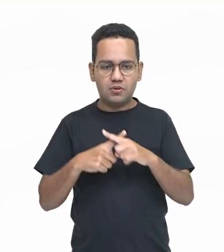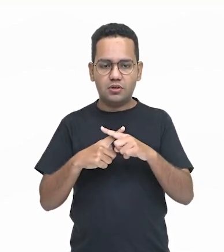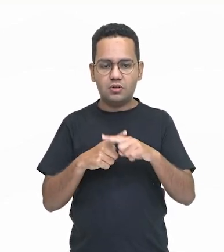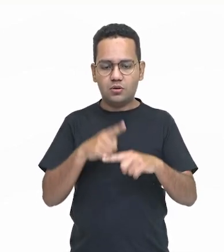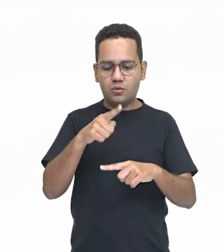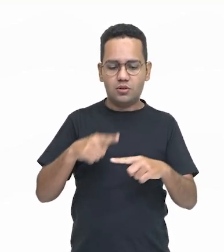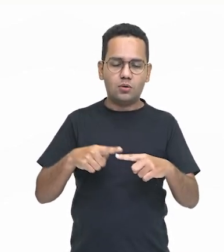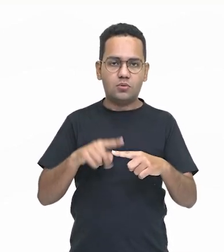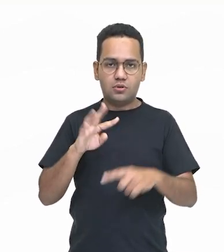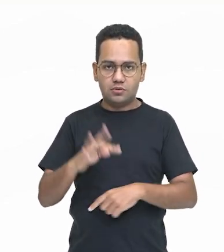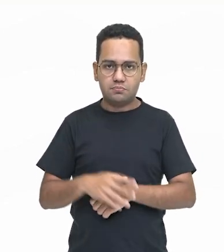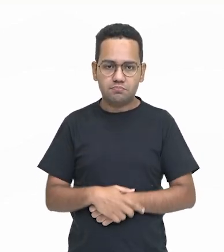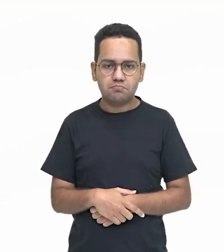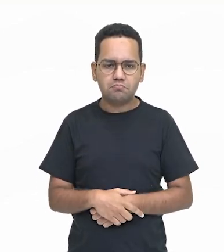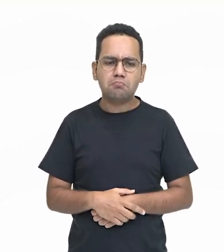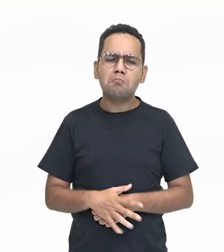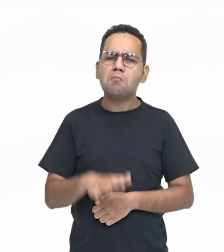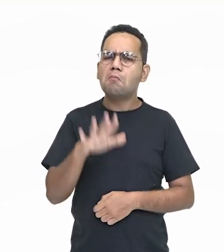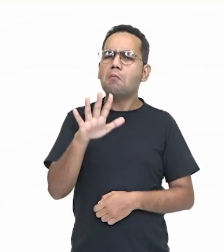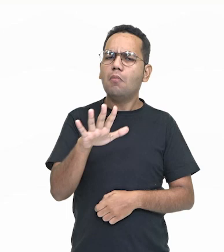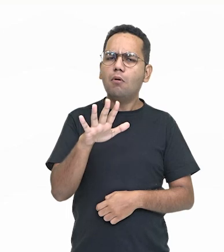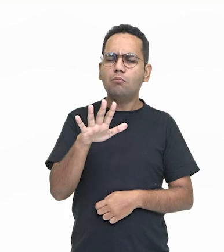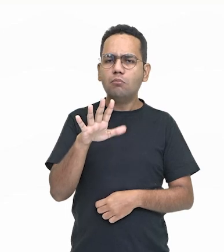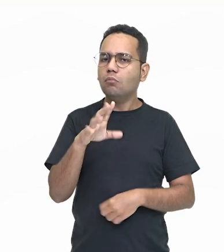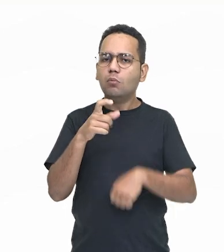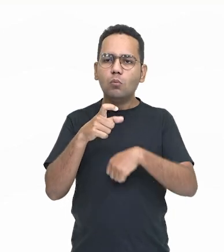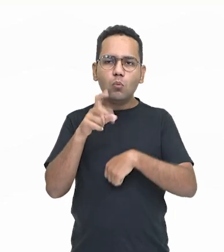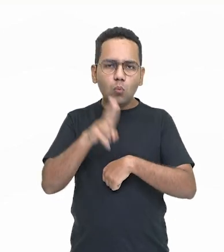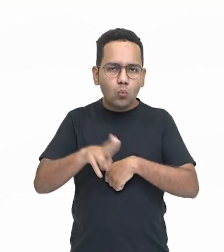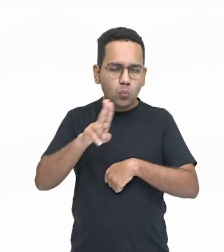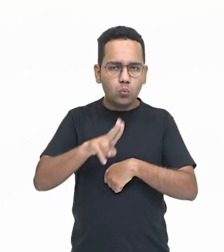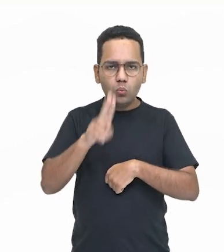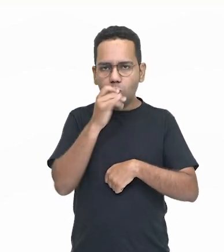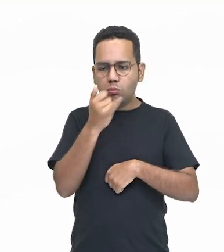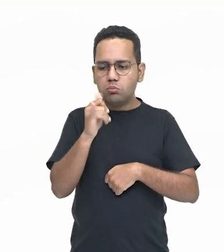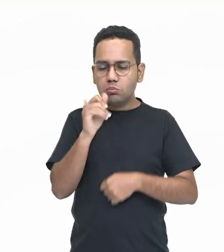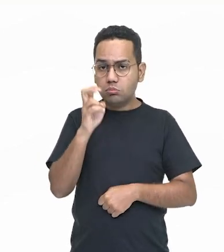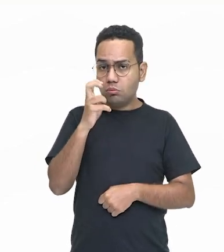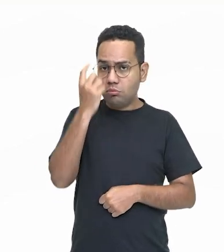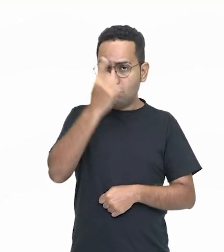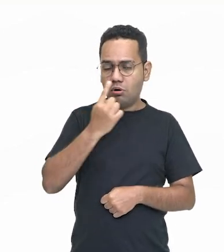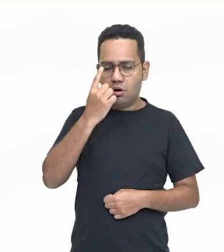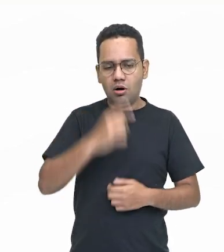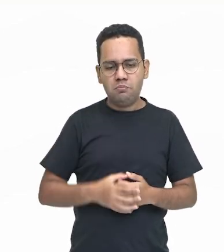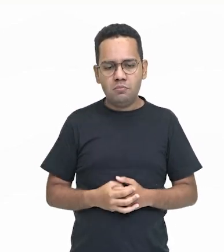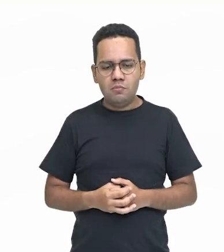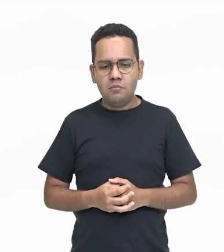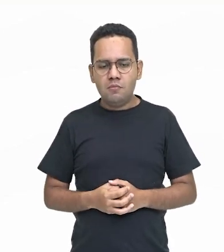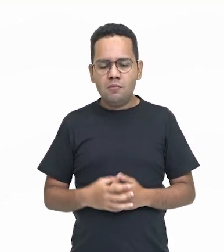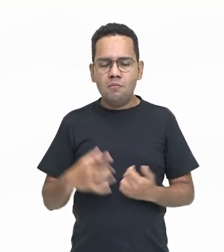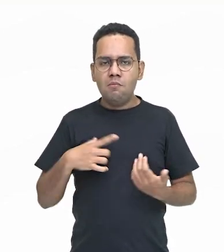Lembra, elas ficavam ligadas 5 horas por dia. Então eu tenho uma potência de 1000